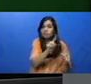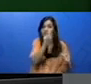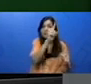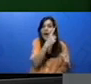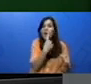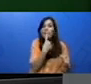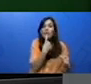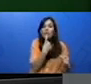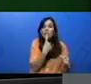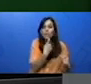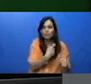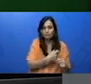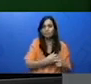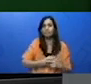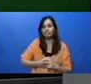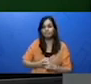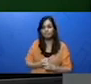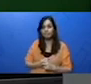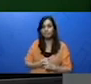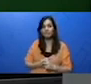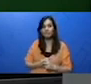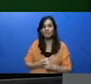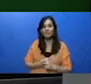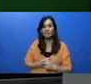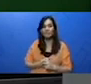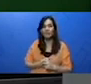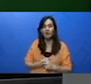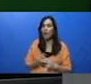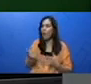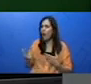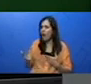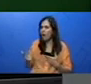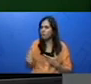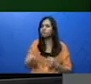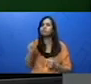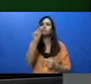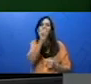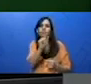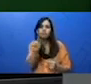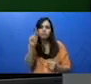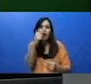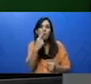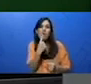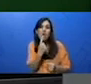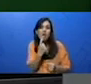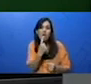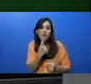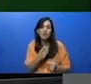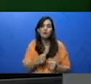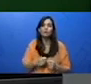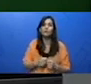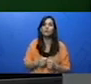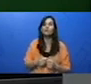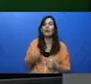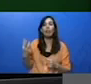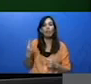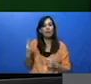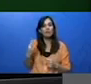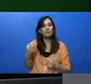cor escolhida por ele. Então, chegou aqui, ele formou o maior número novamente. Na terceira